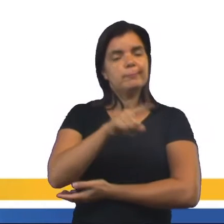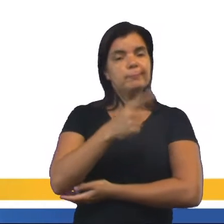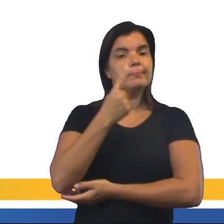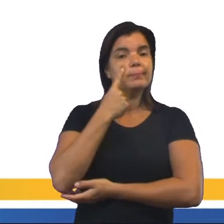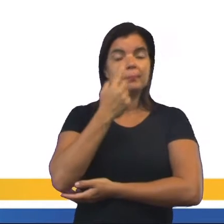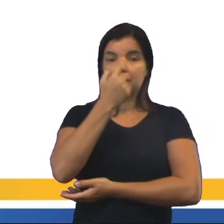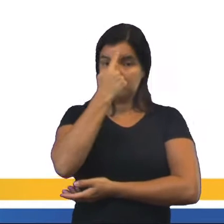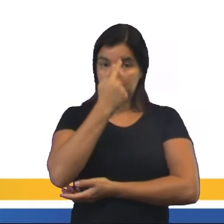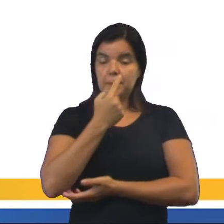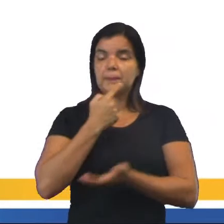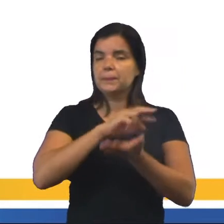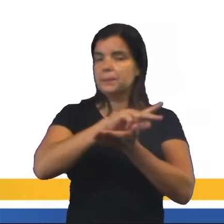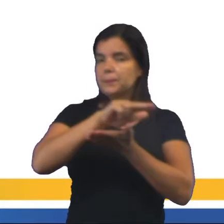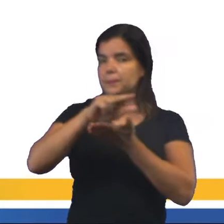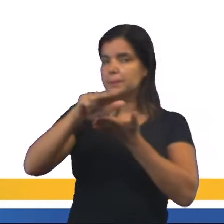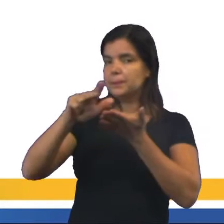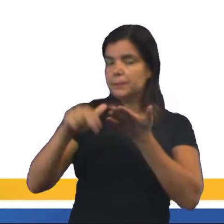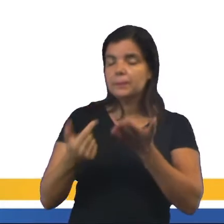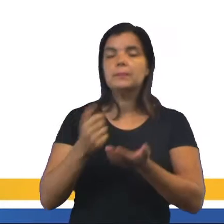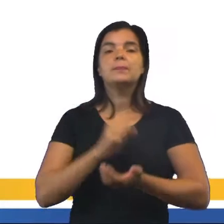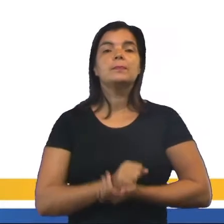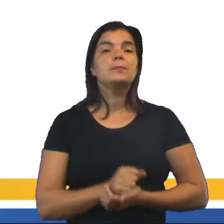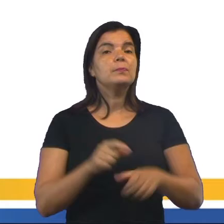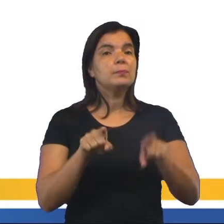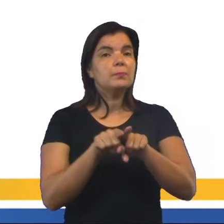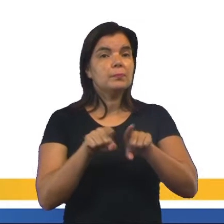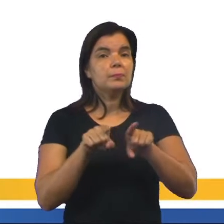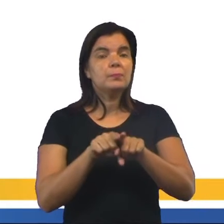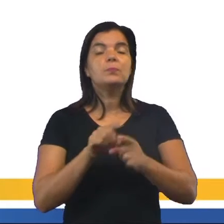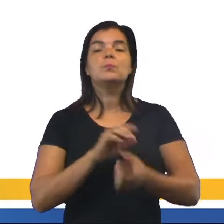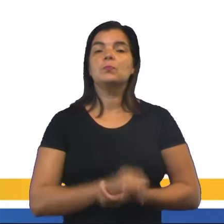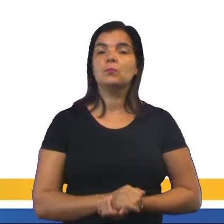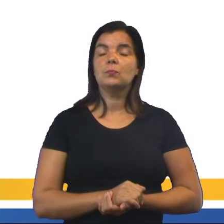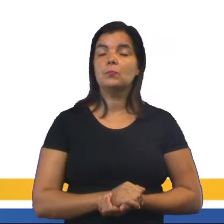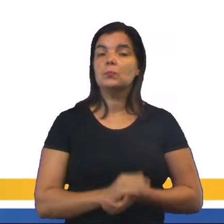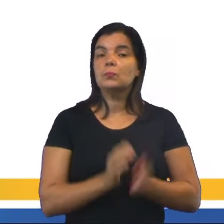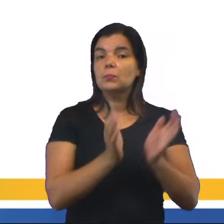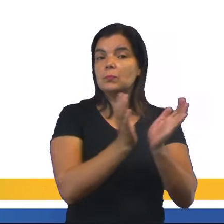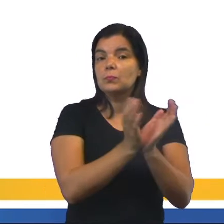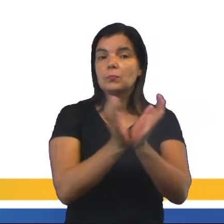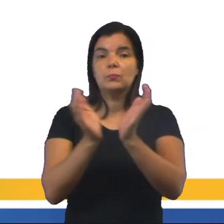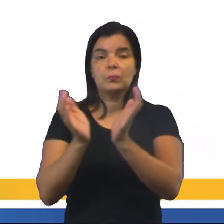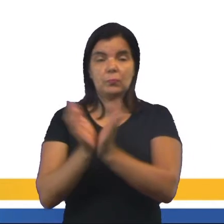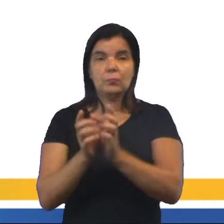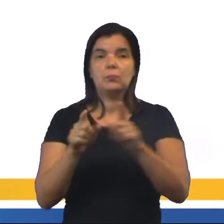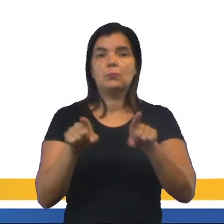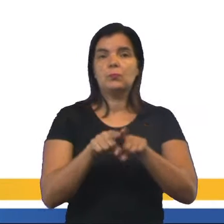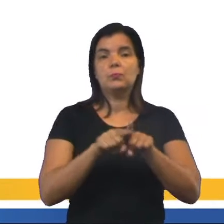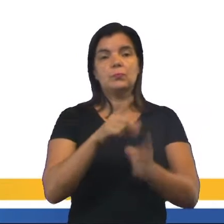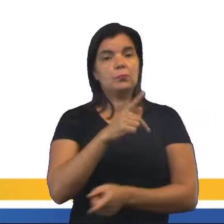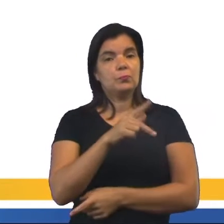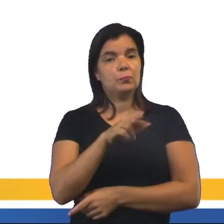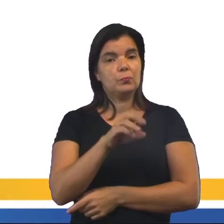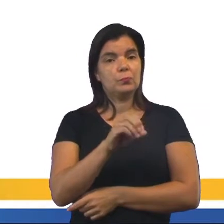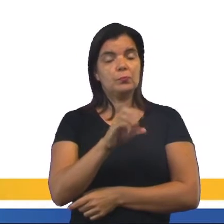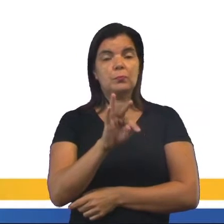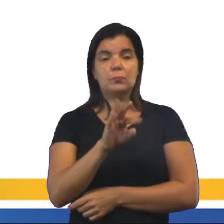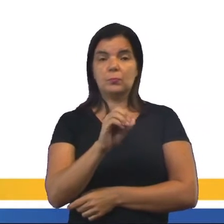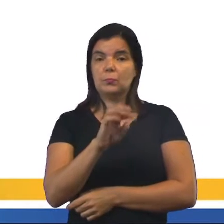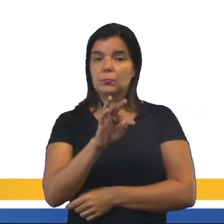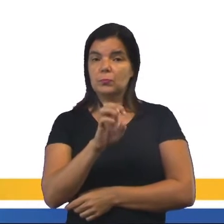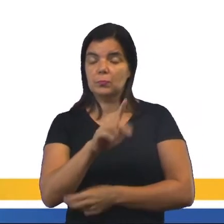aí de vários mamíferos e tem as divisões, prototérios,